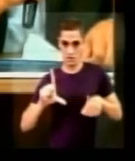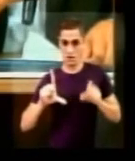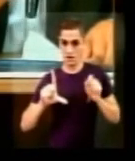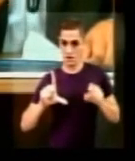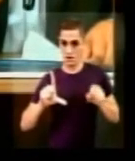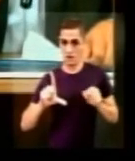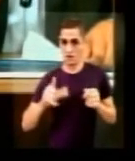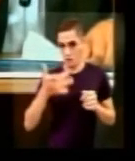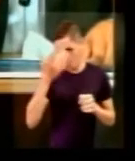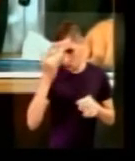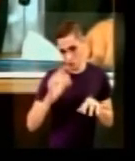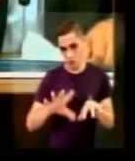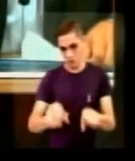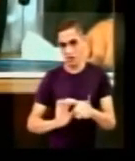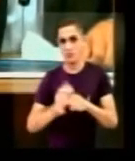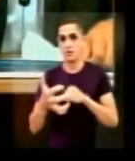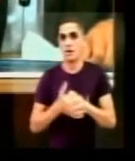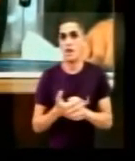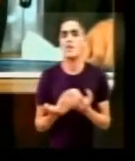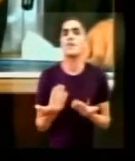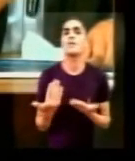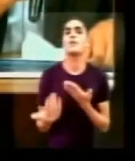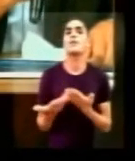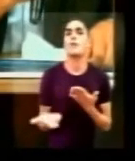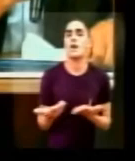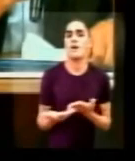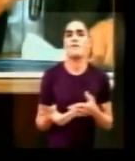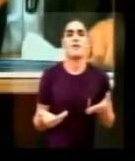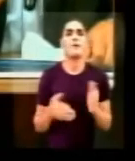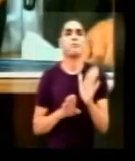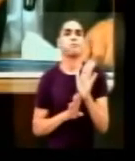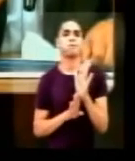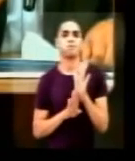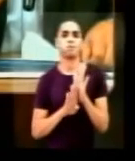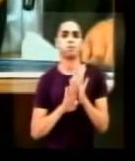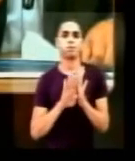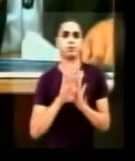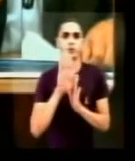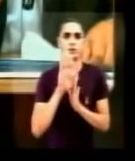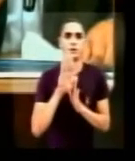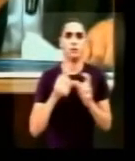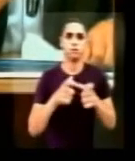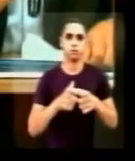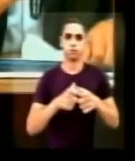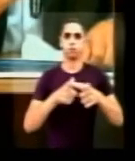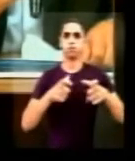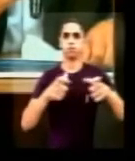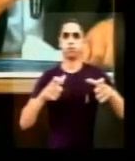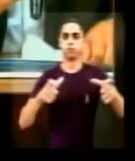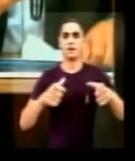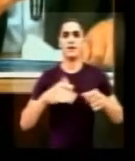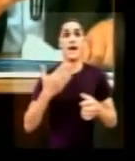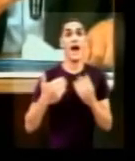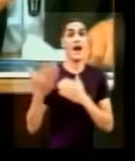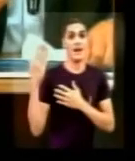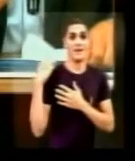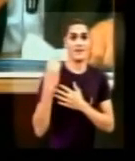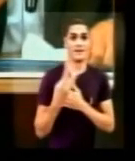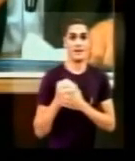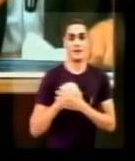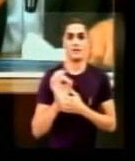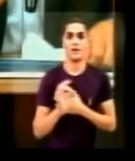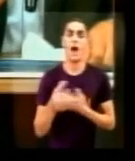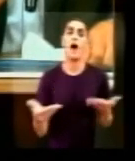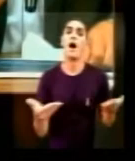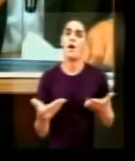contrário, eles tiveram uma tendência de aumento. Ele estava andando na casa de 30%, agora